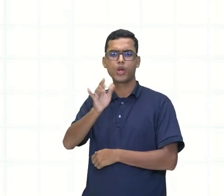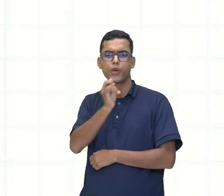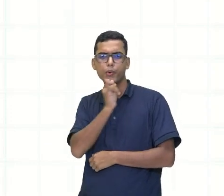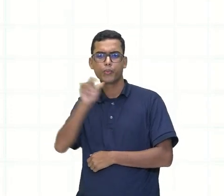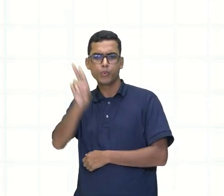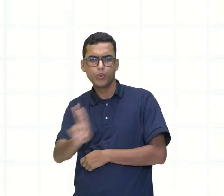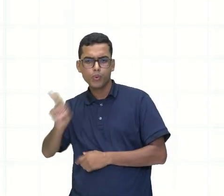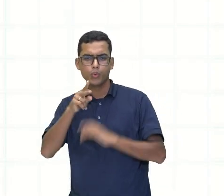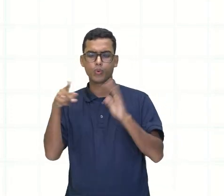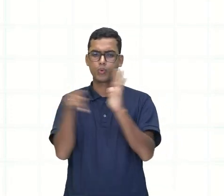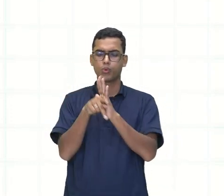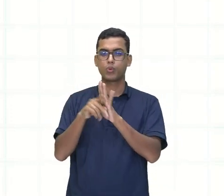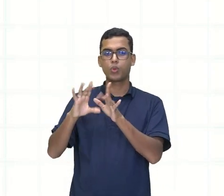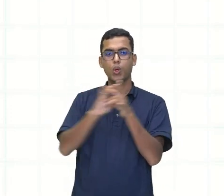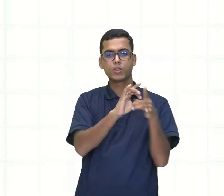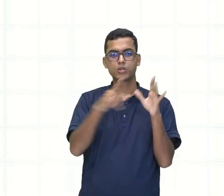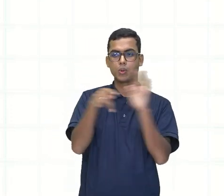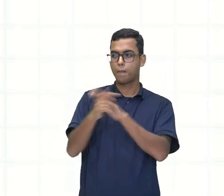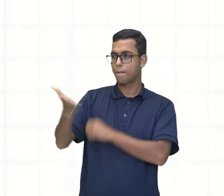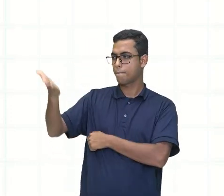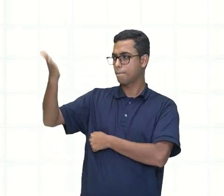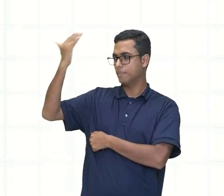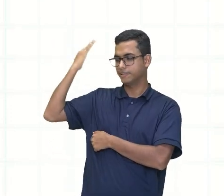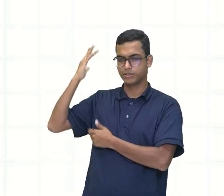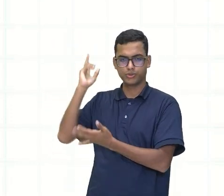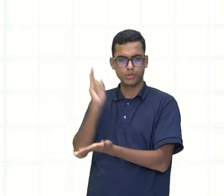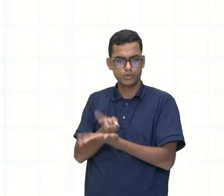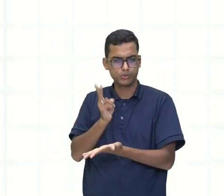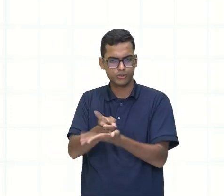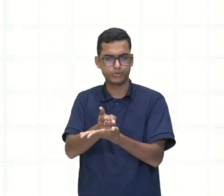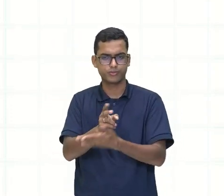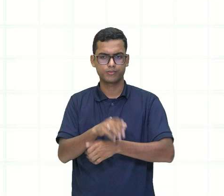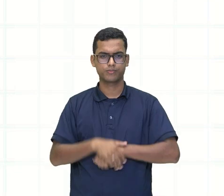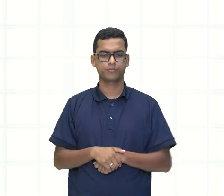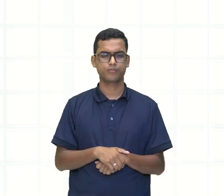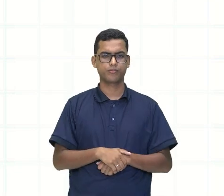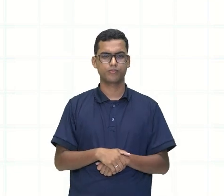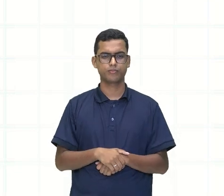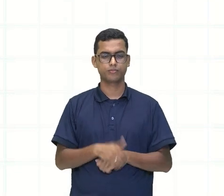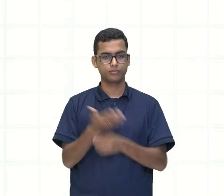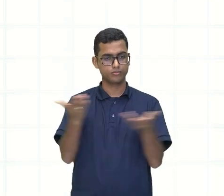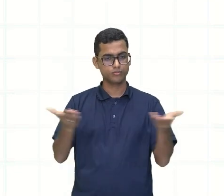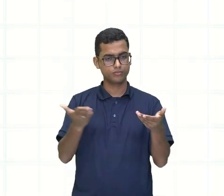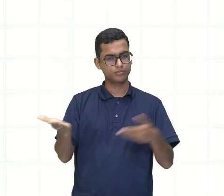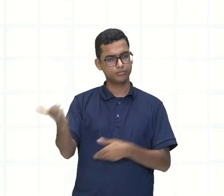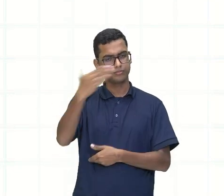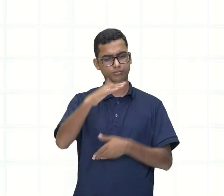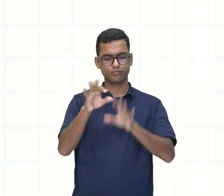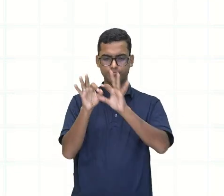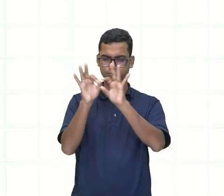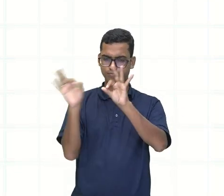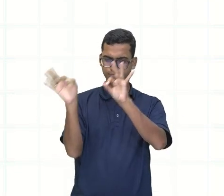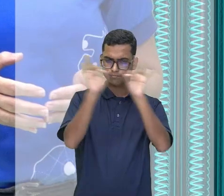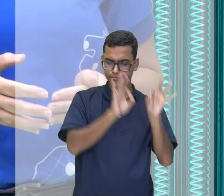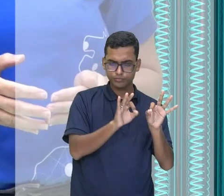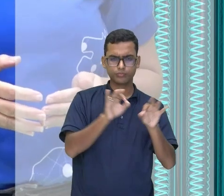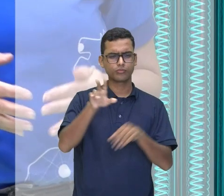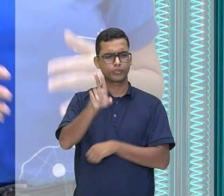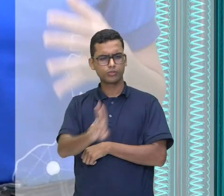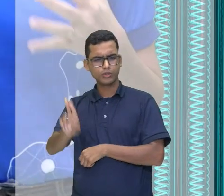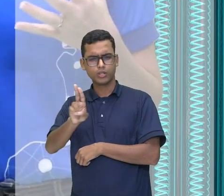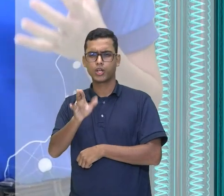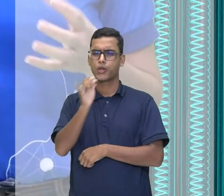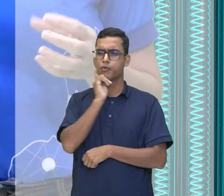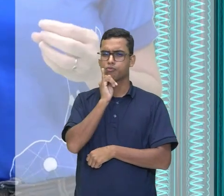né? Ou past progressive. Agora acompanhem comigo. Vocês viram os exemplos de uso,